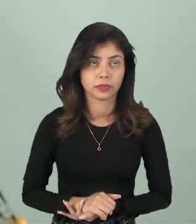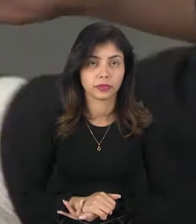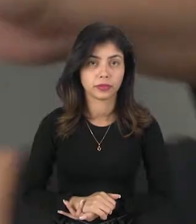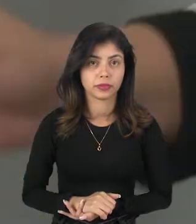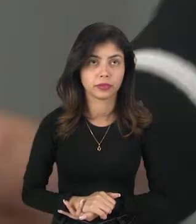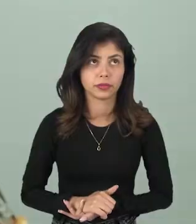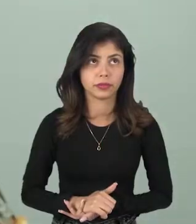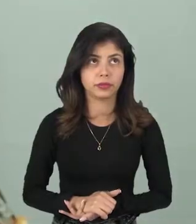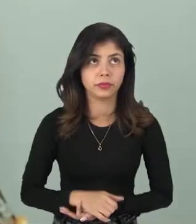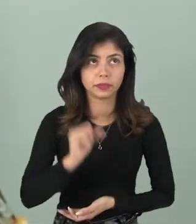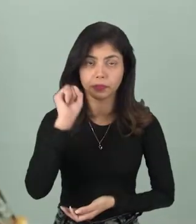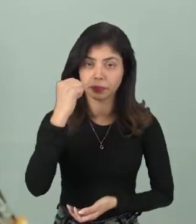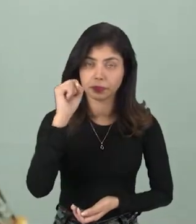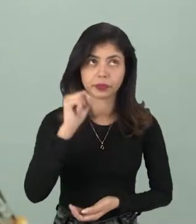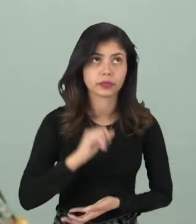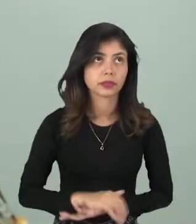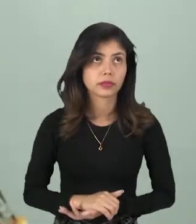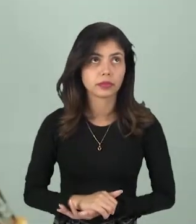78